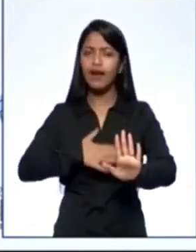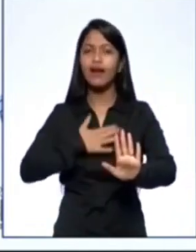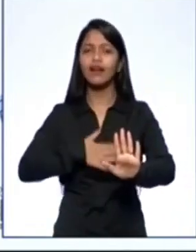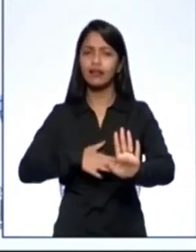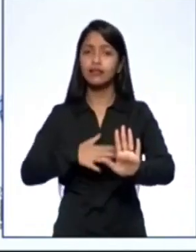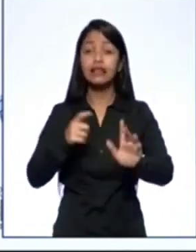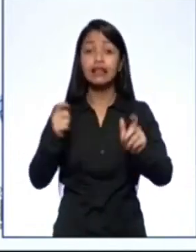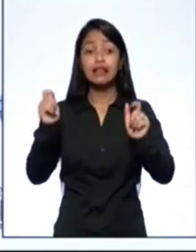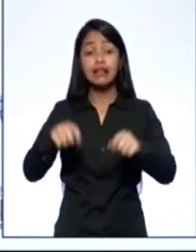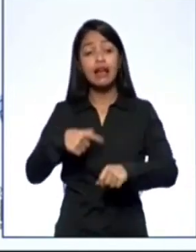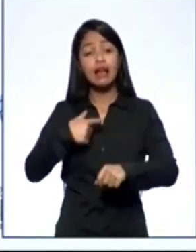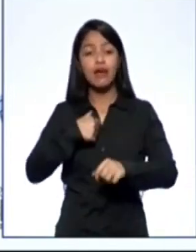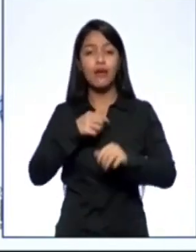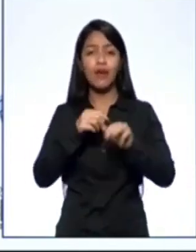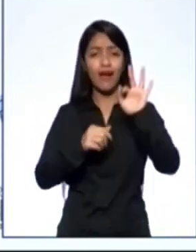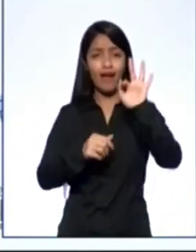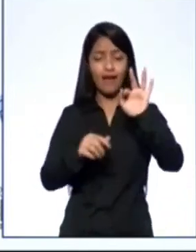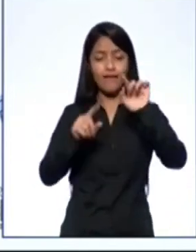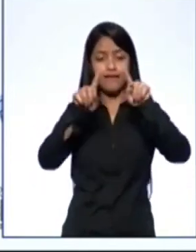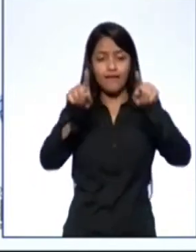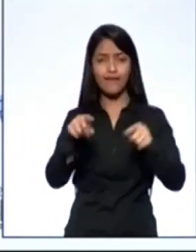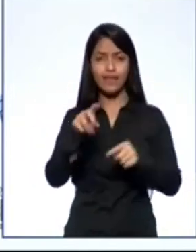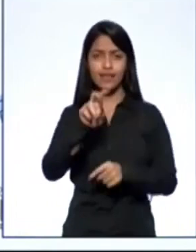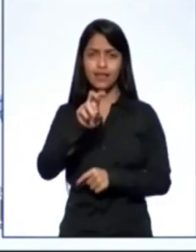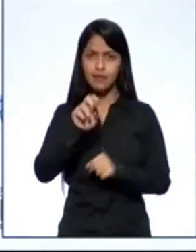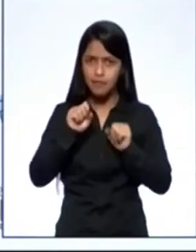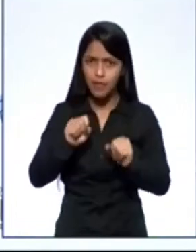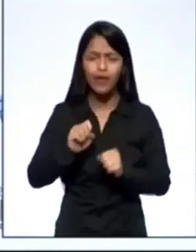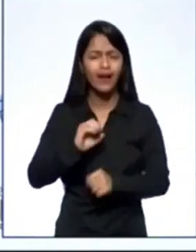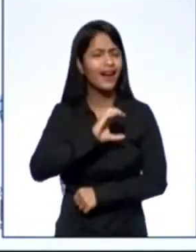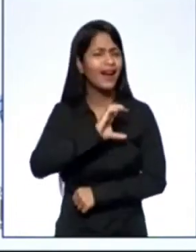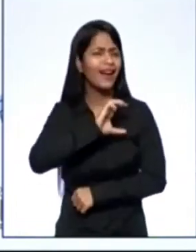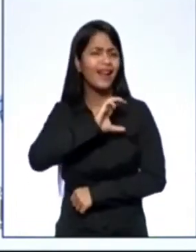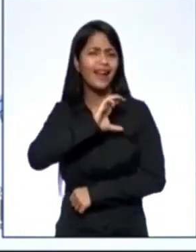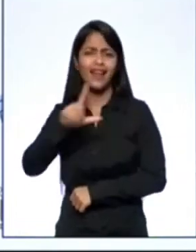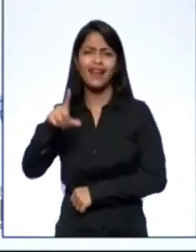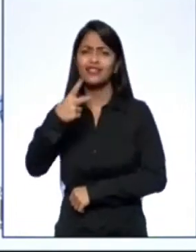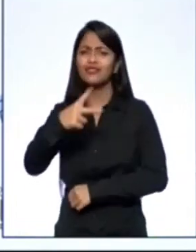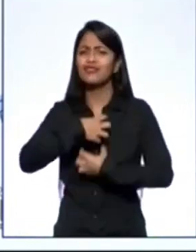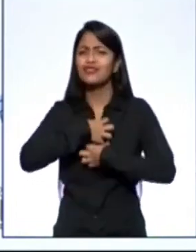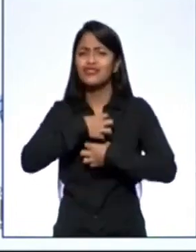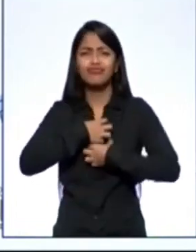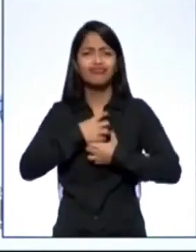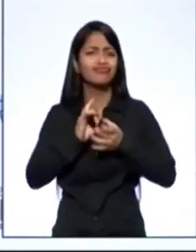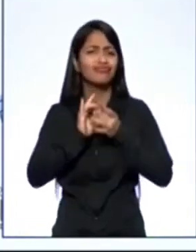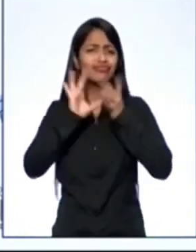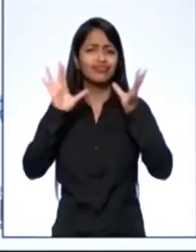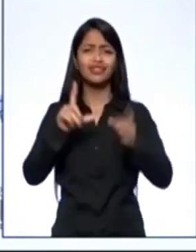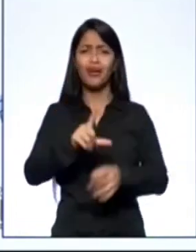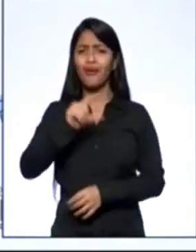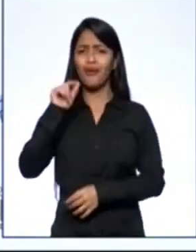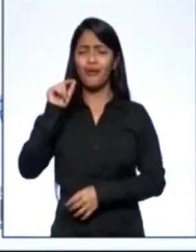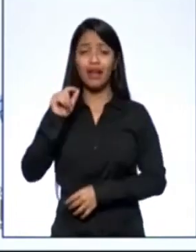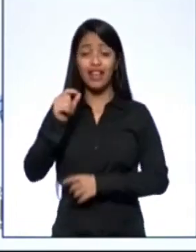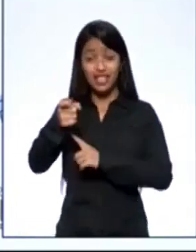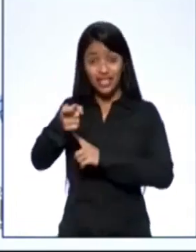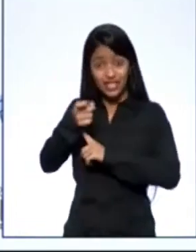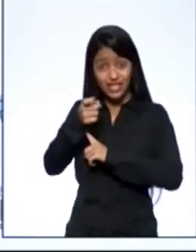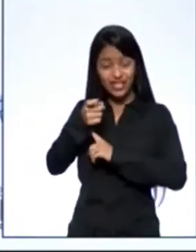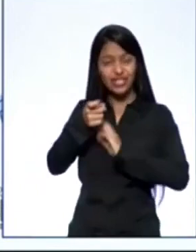eu posso fazer o grave de cinco Claro você pode escolher o número que você quiser gente então efe de cinco substitui o